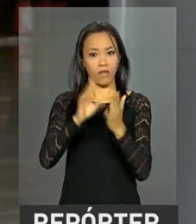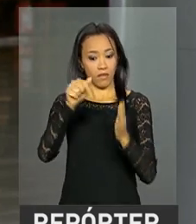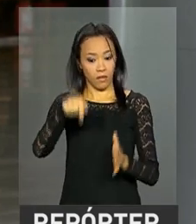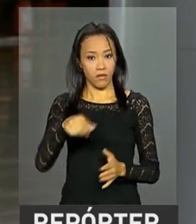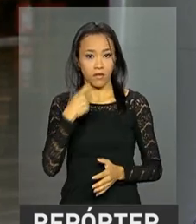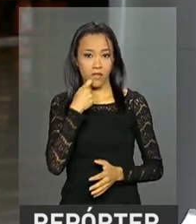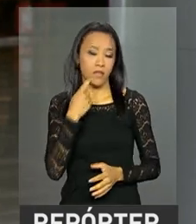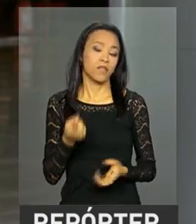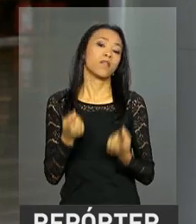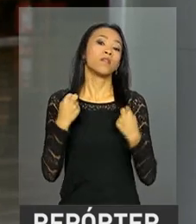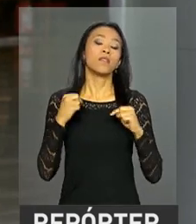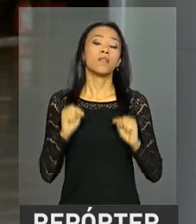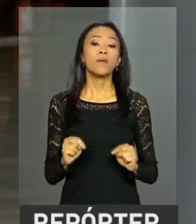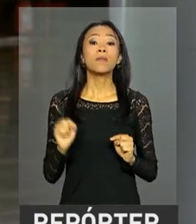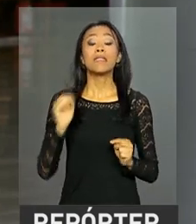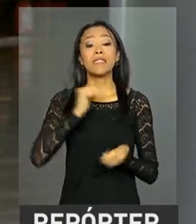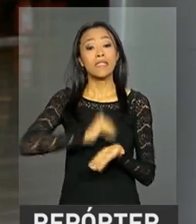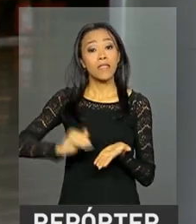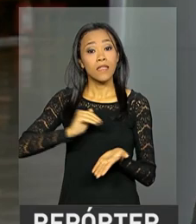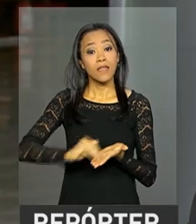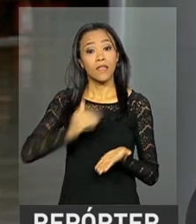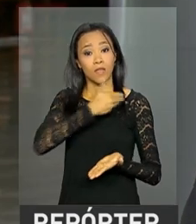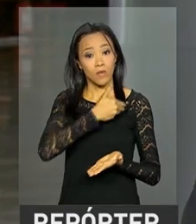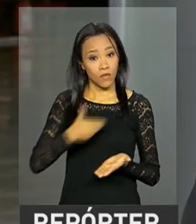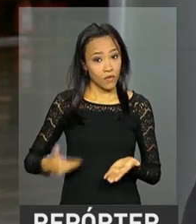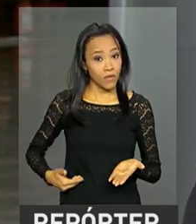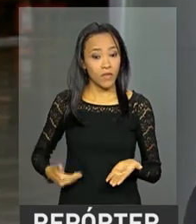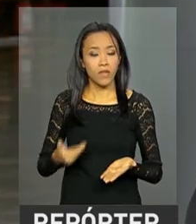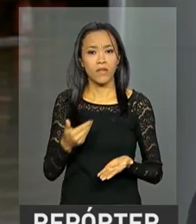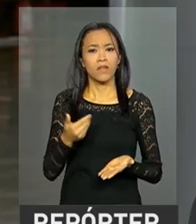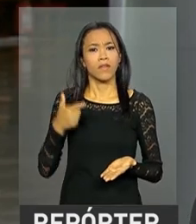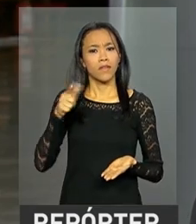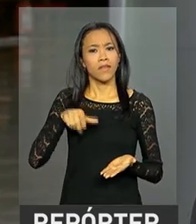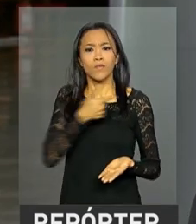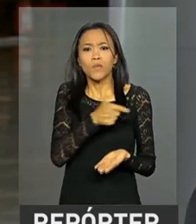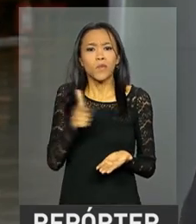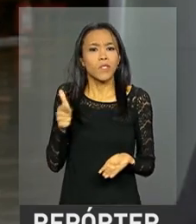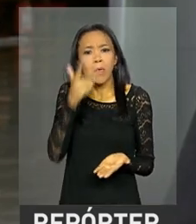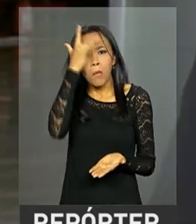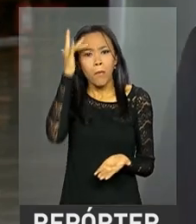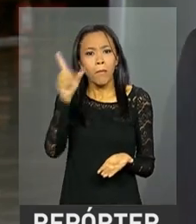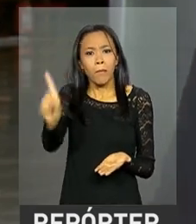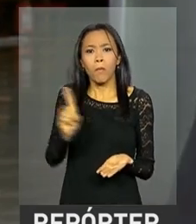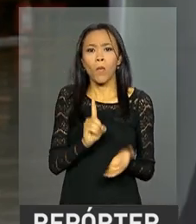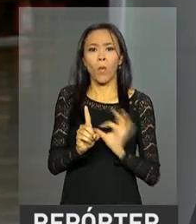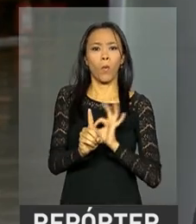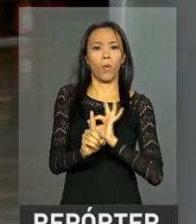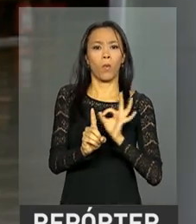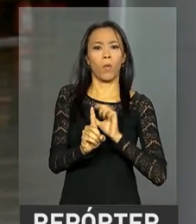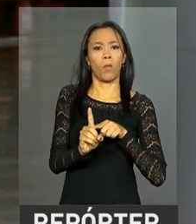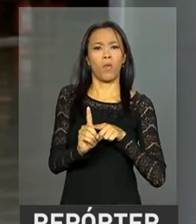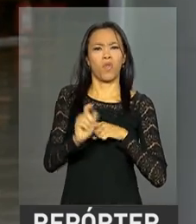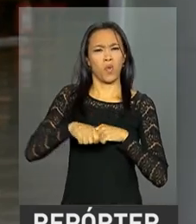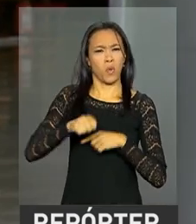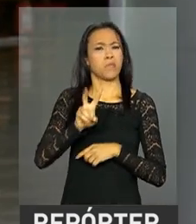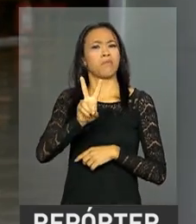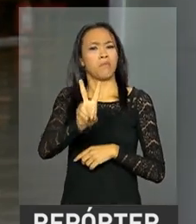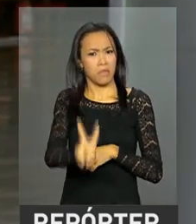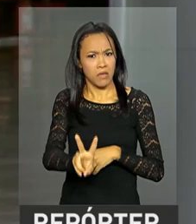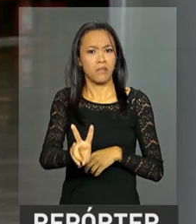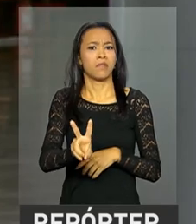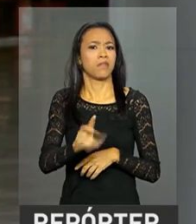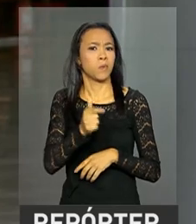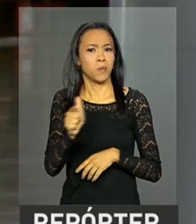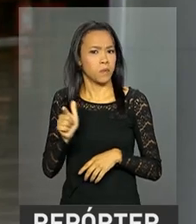à frente da secretaria de governo e pasta que estava vaga né né há mais de dois meses a cerca de